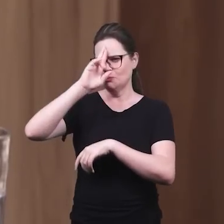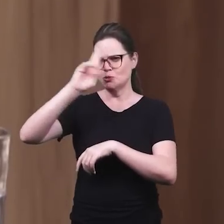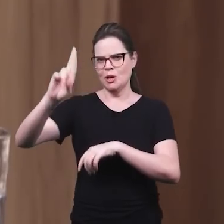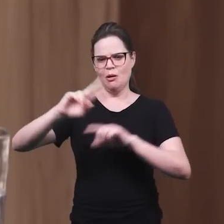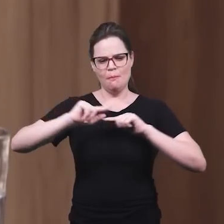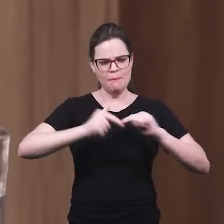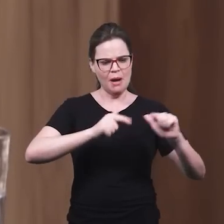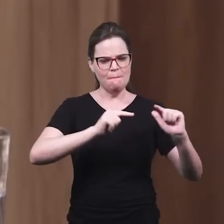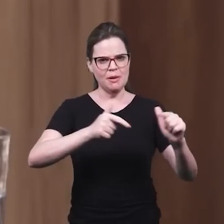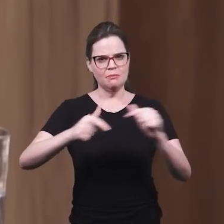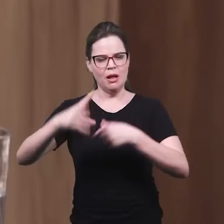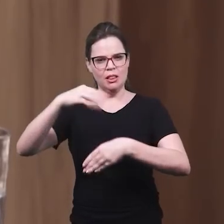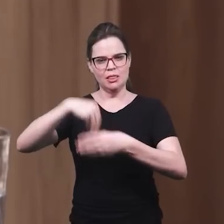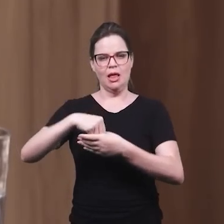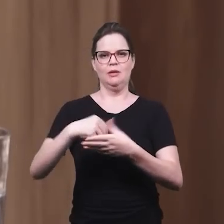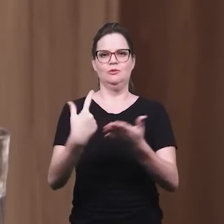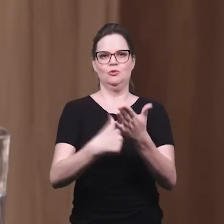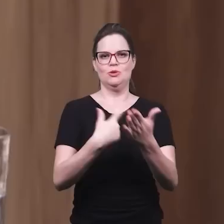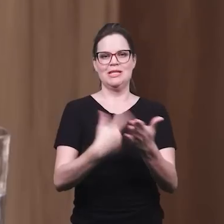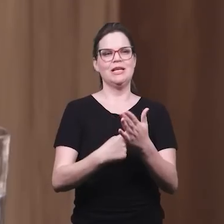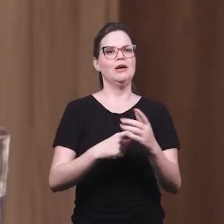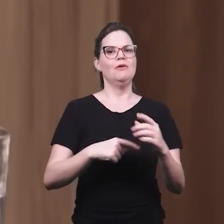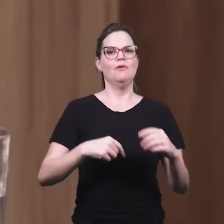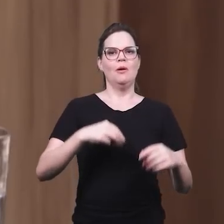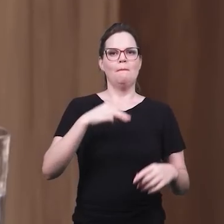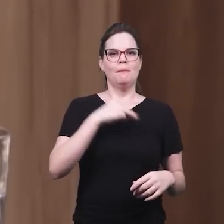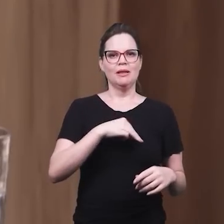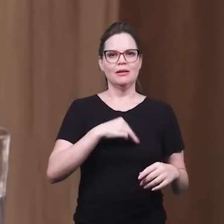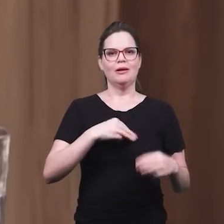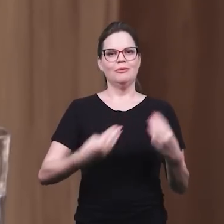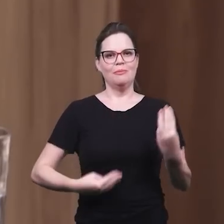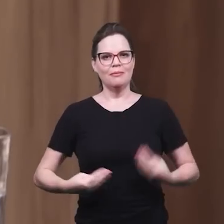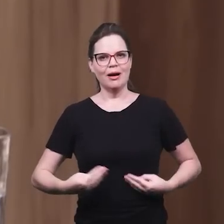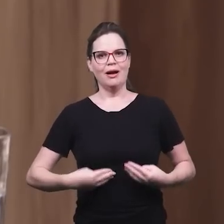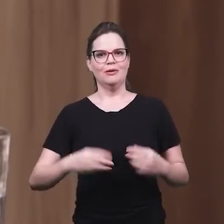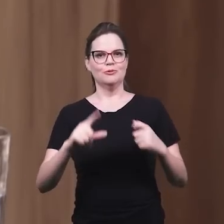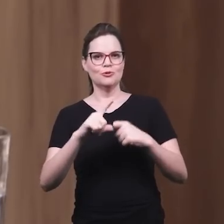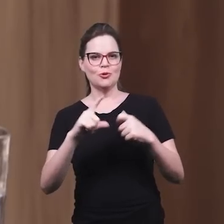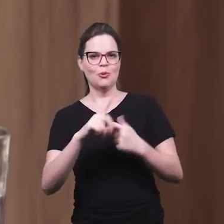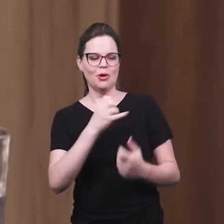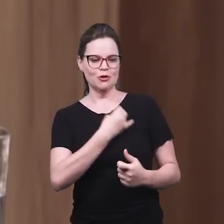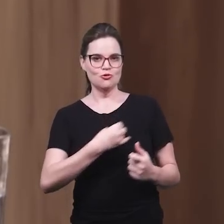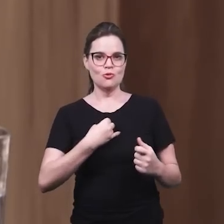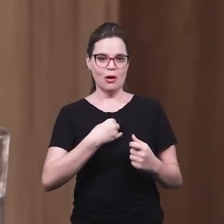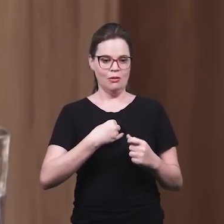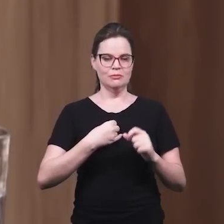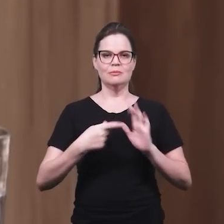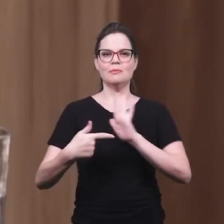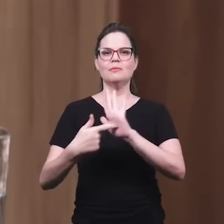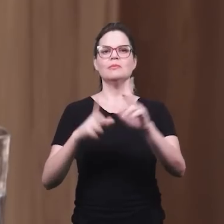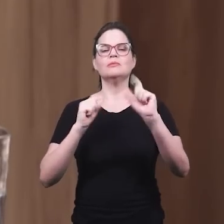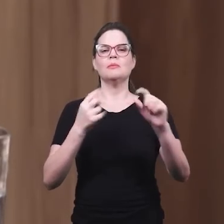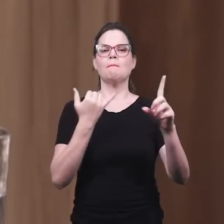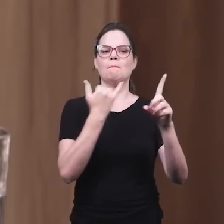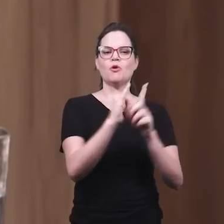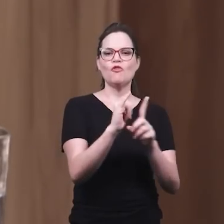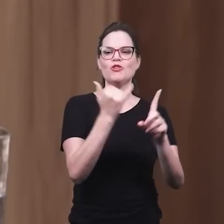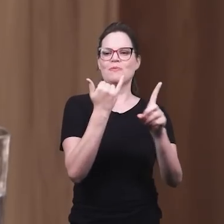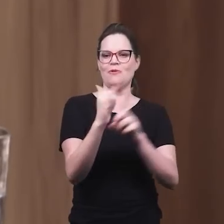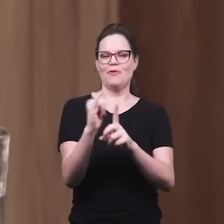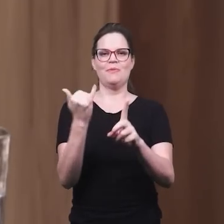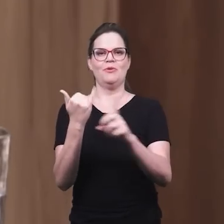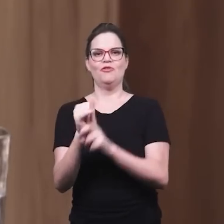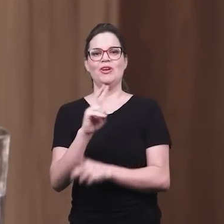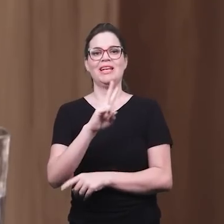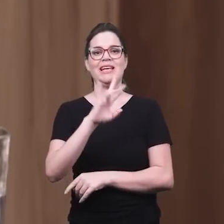geral, descritas nos evangelhos, elas têm um caráter profético, ou seja, elas apontam profeticamente para algo que